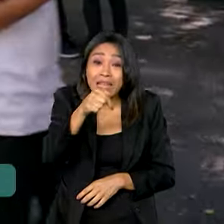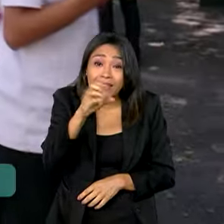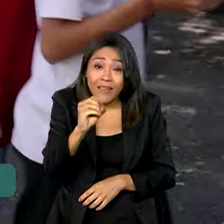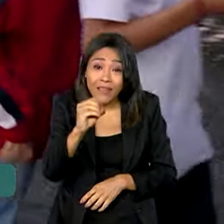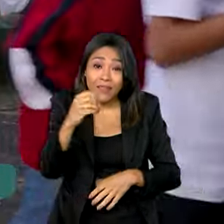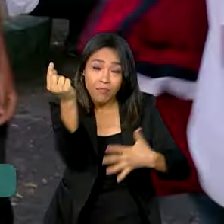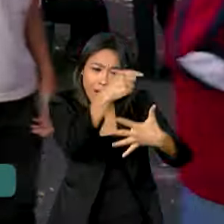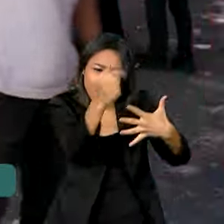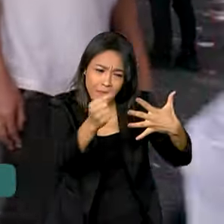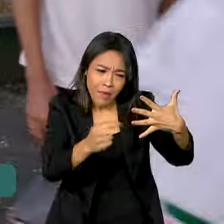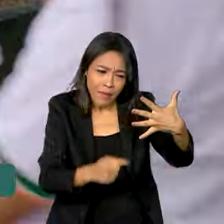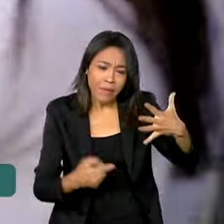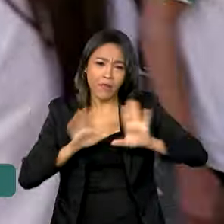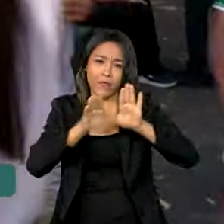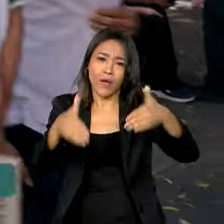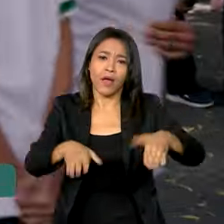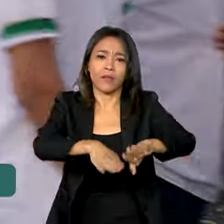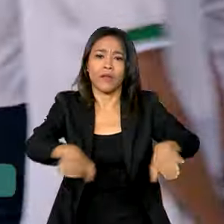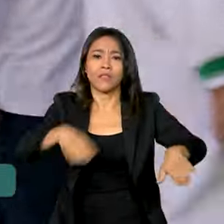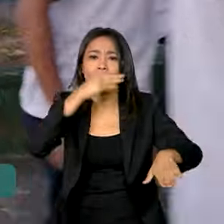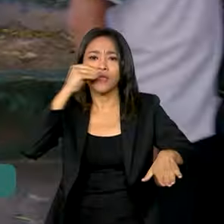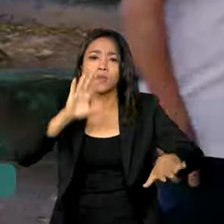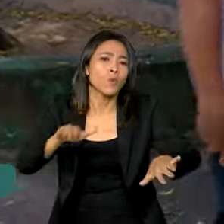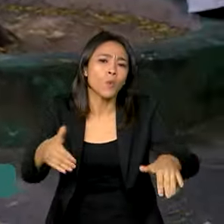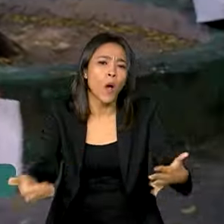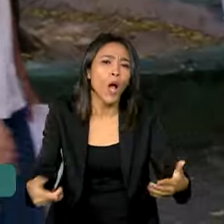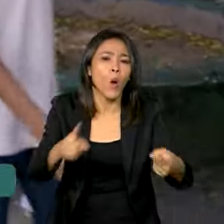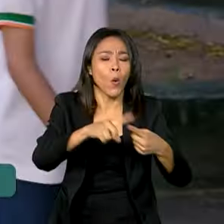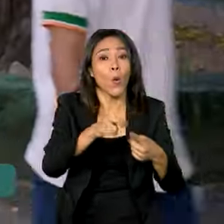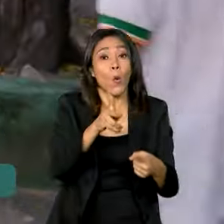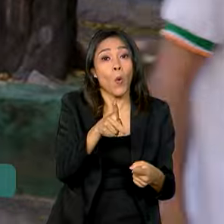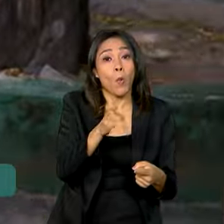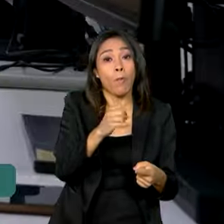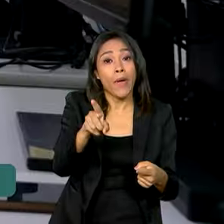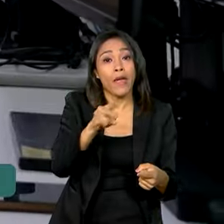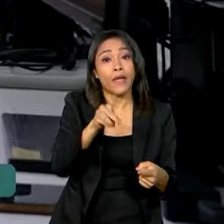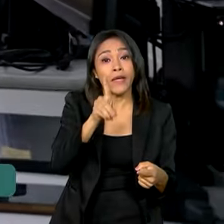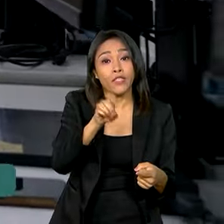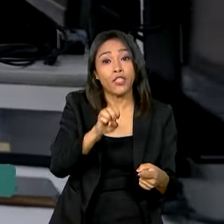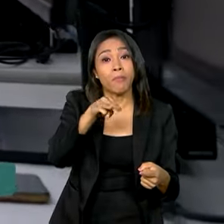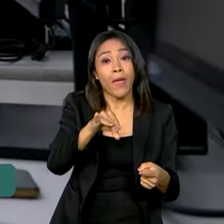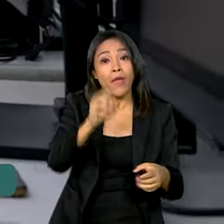de crianças e adolescentes. Entre eles, o Pé de Meia, que